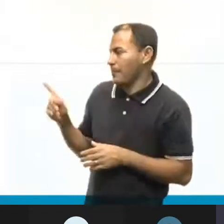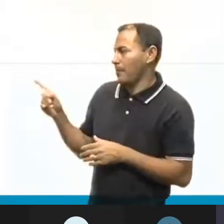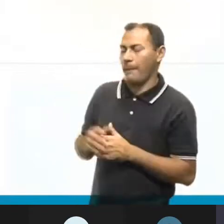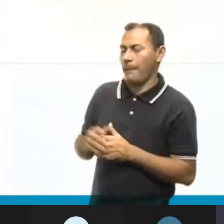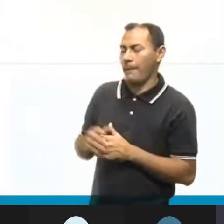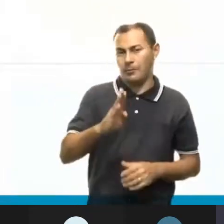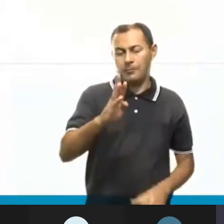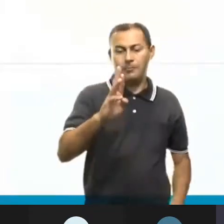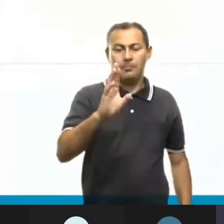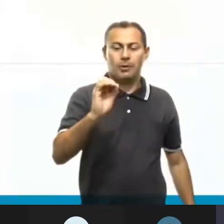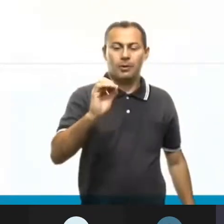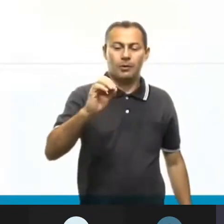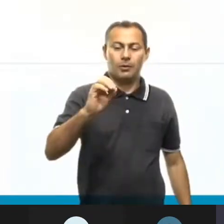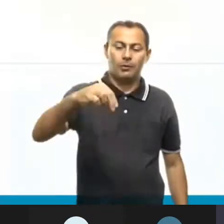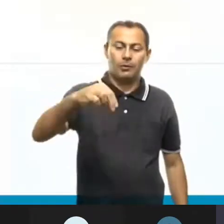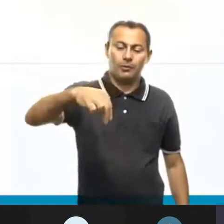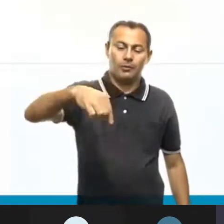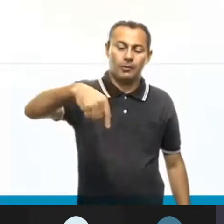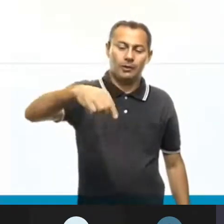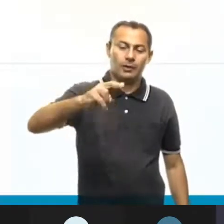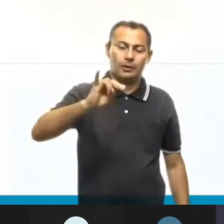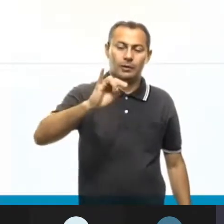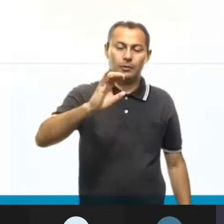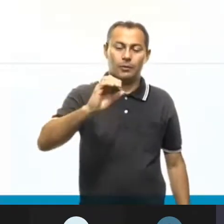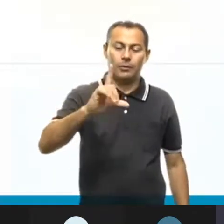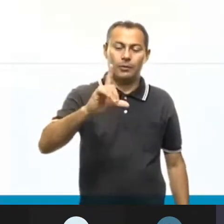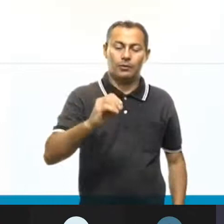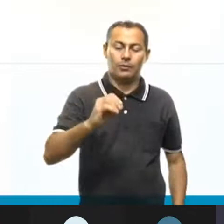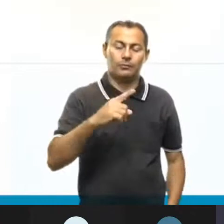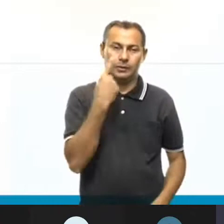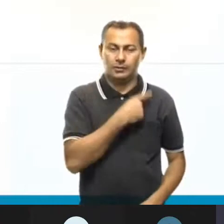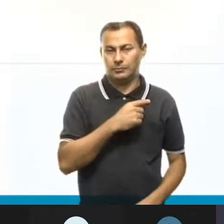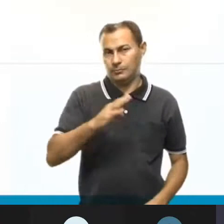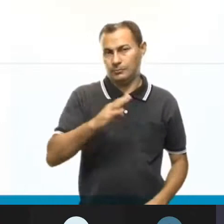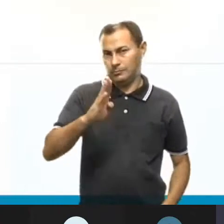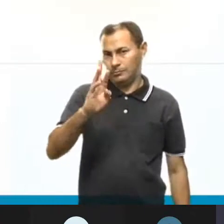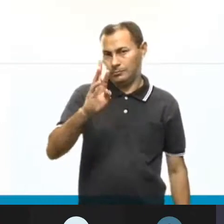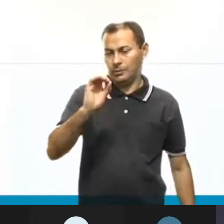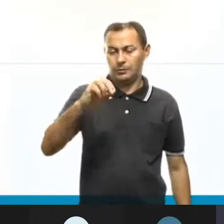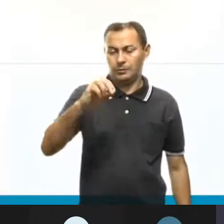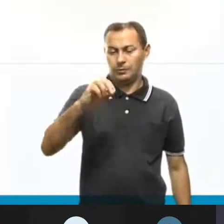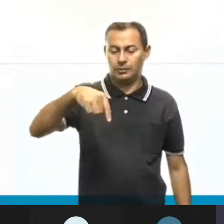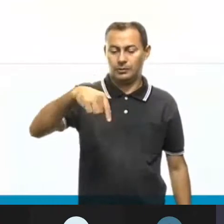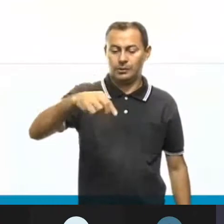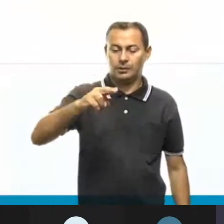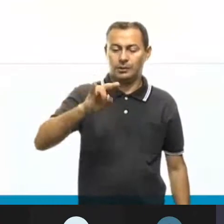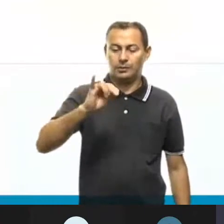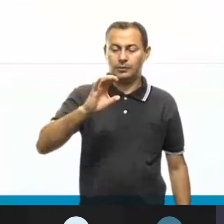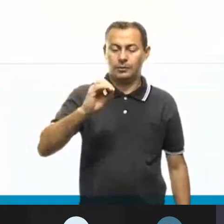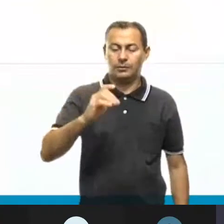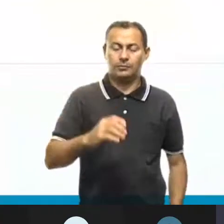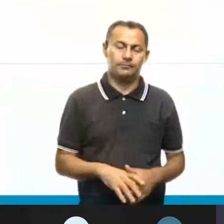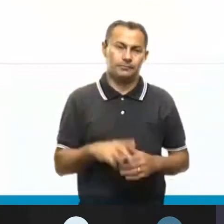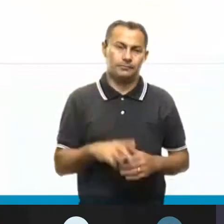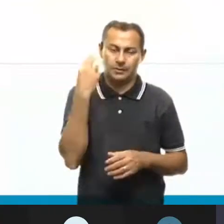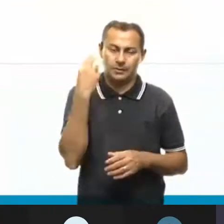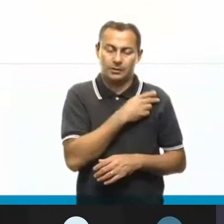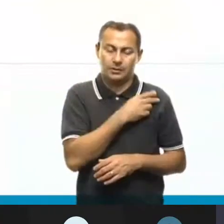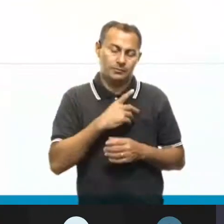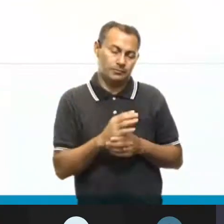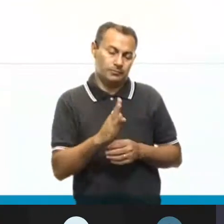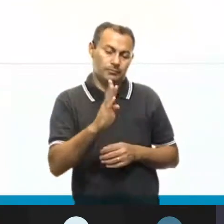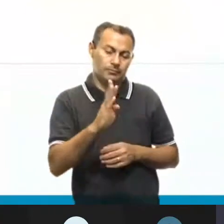no brônquio, tá? No bronquíolo. Aqui nós temos um bronquíolo que nós chamamos de bronquíolo terminal. Então, nós